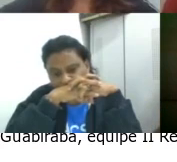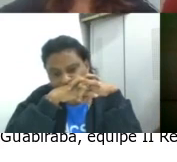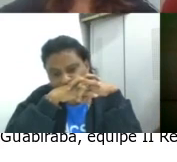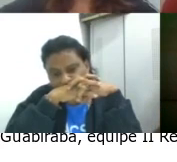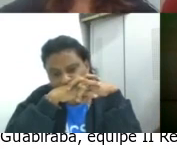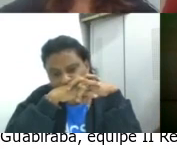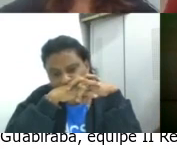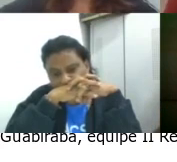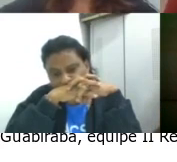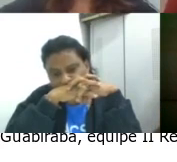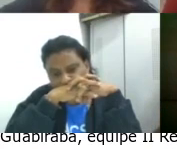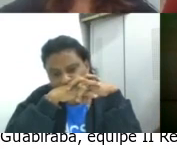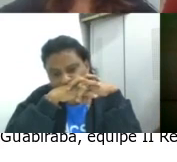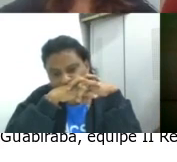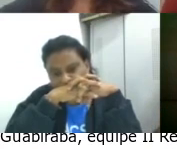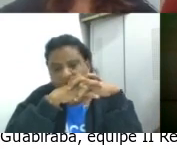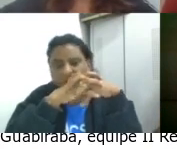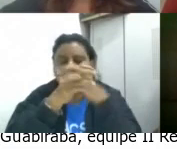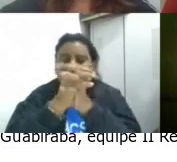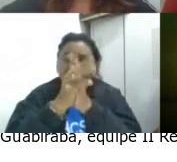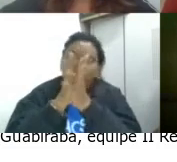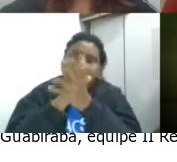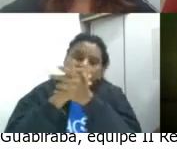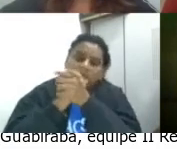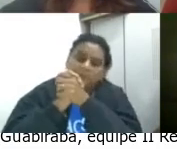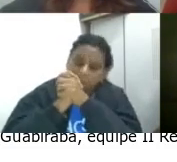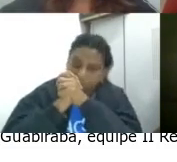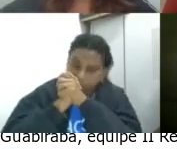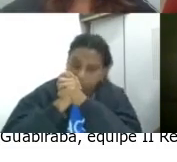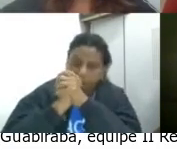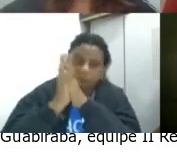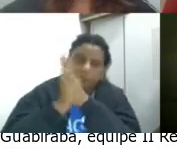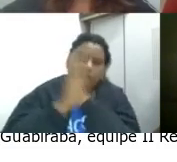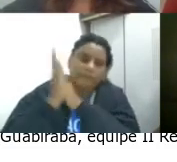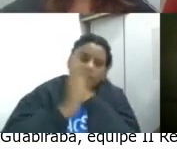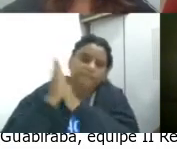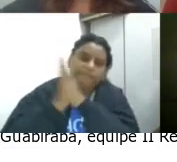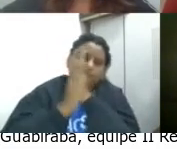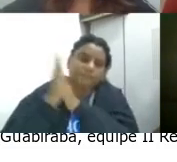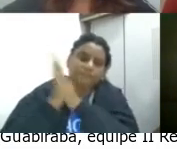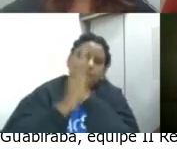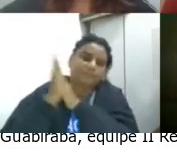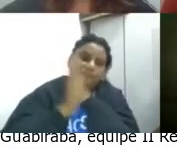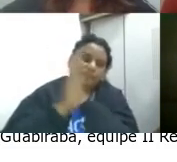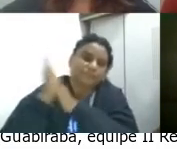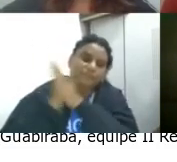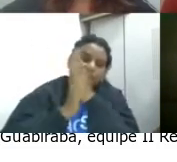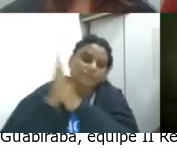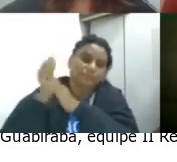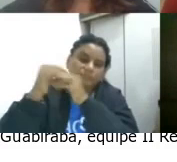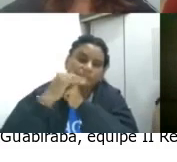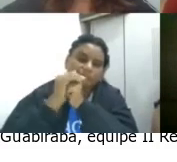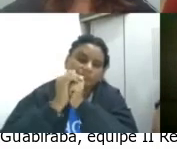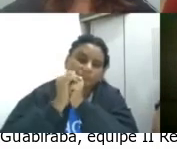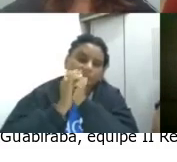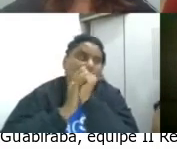construído ainda né é o redirecionamento de ações então eu chego eu observo que eu estou entregando